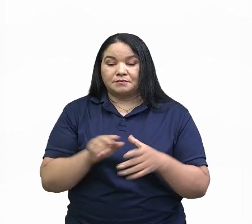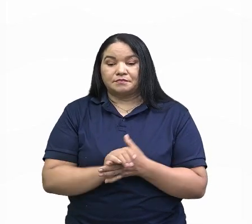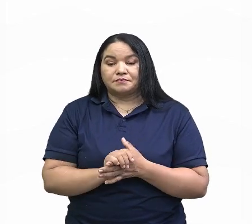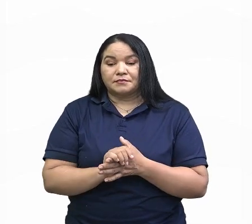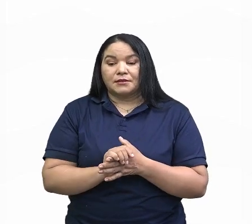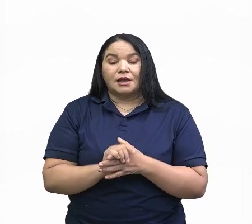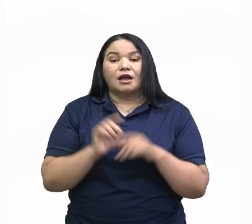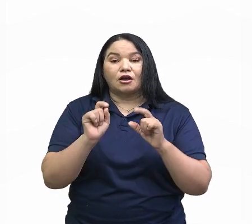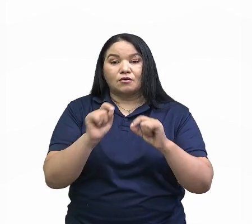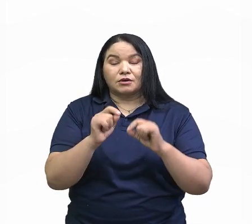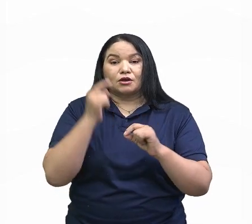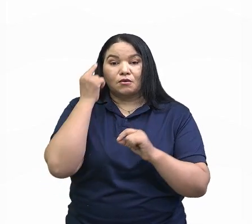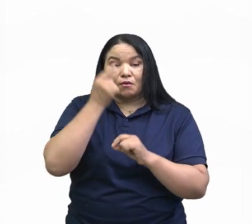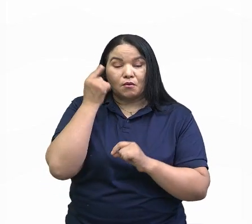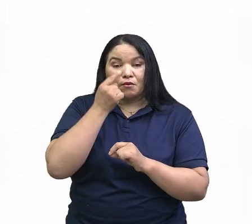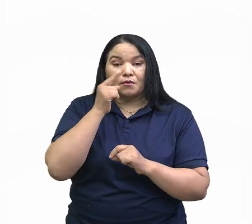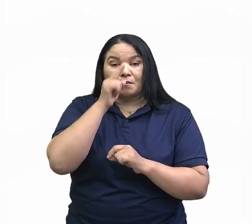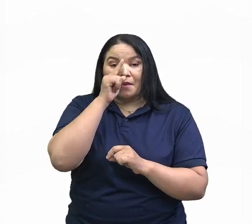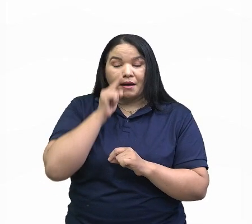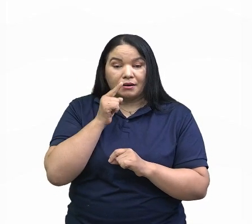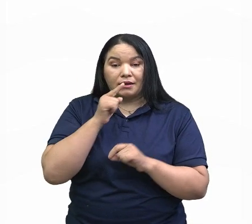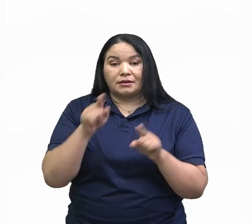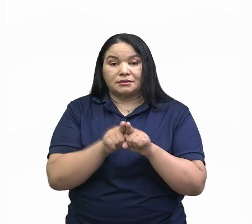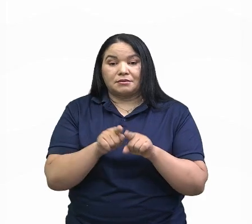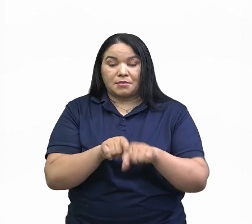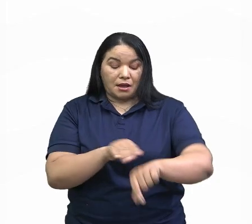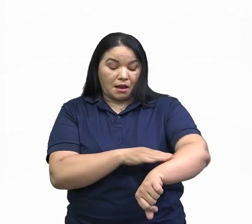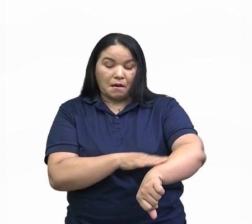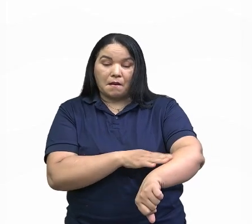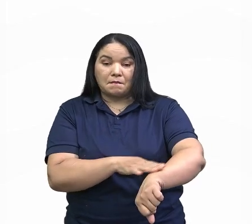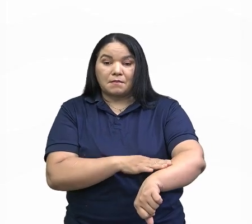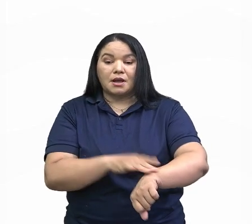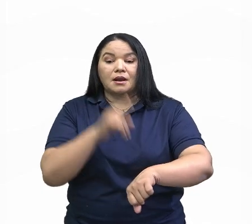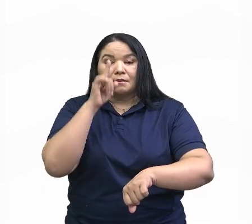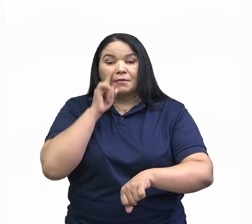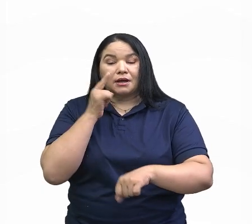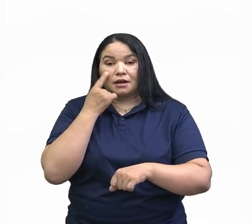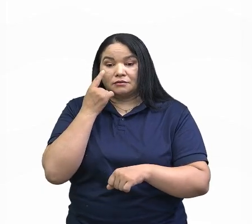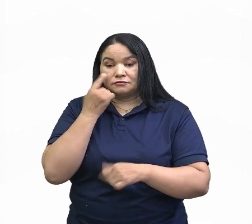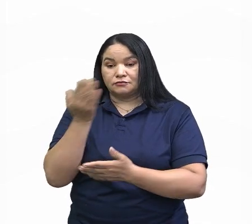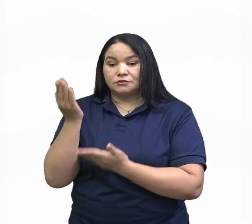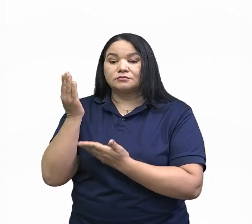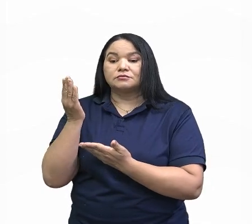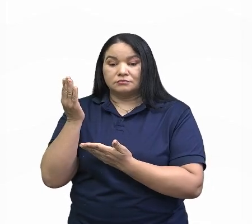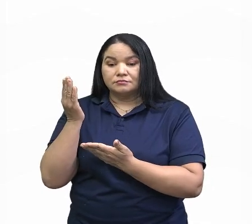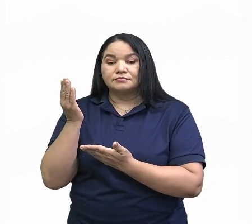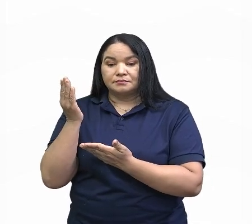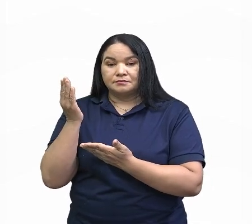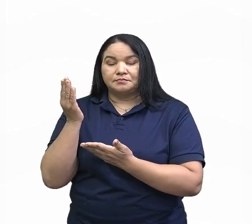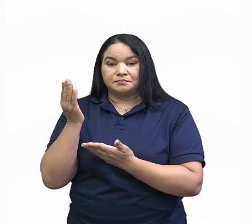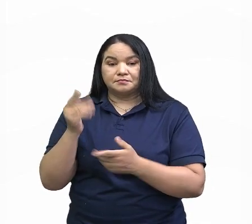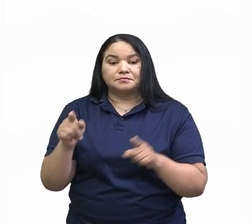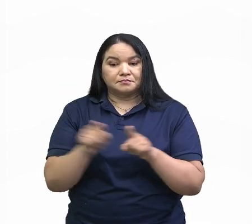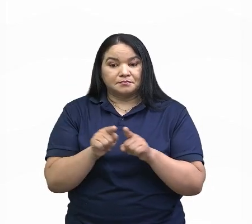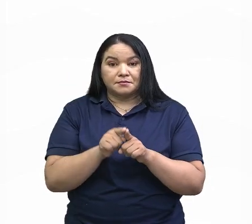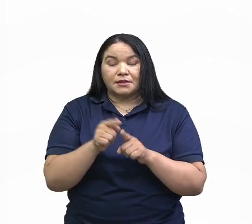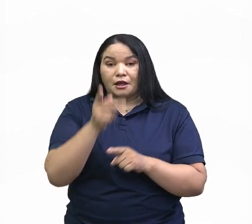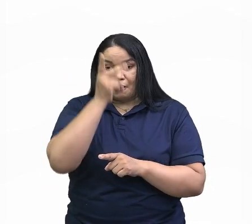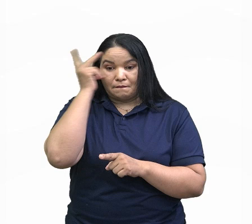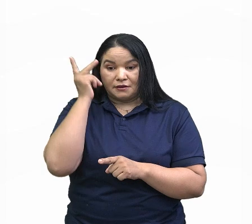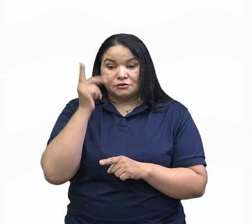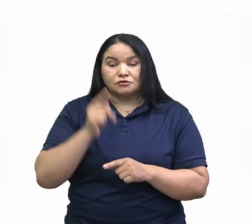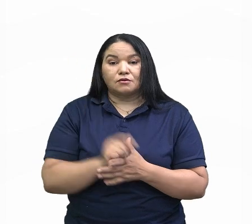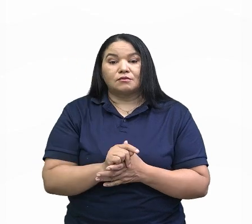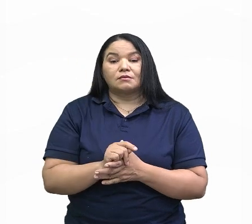hepatite, que são os olhos e a pele amarelada. Como você observa aí nessa imagem, essa pessoa, né,